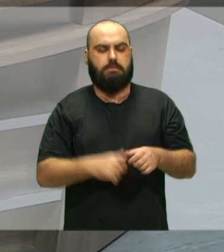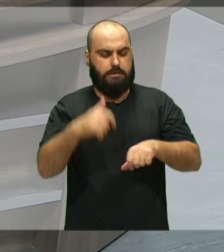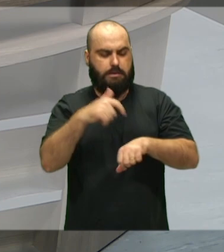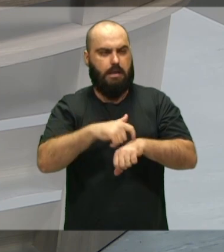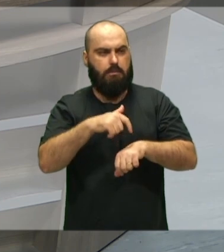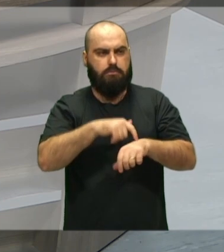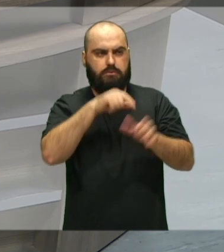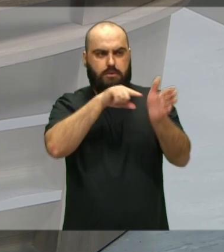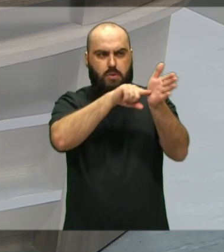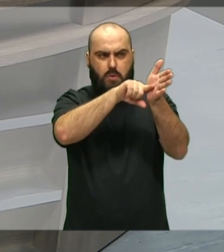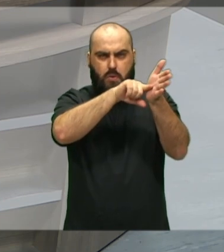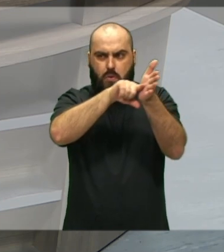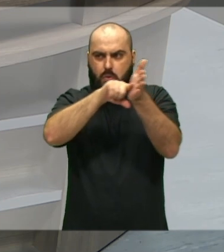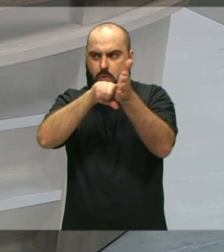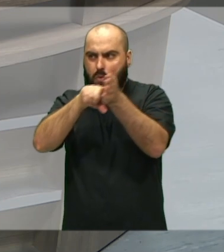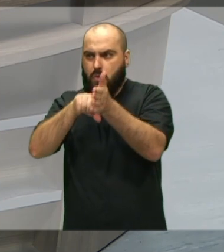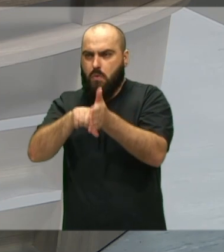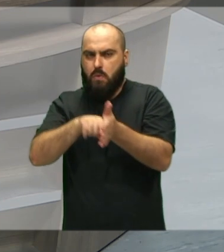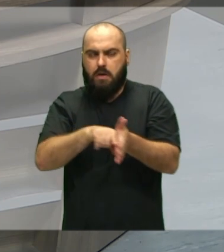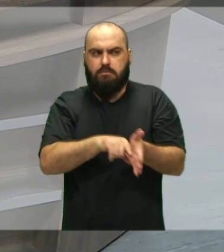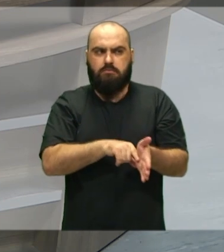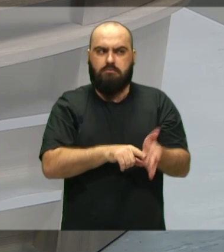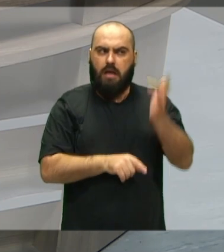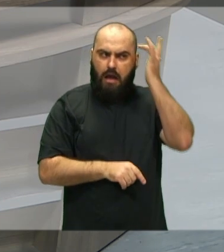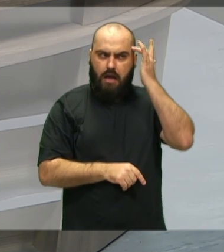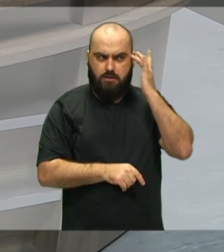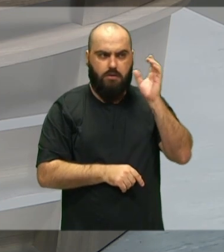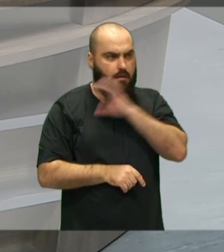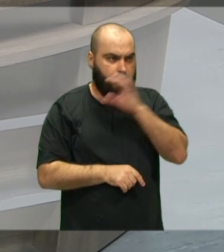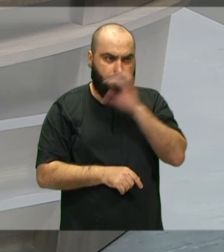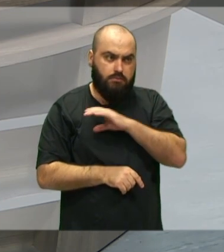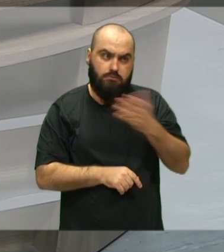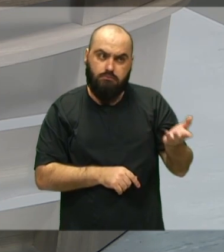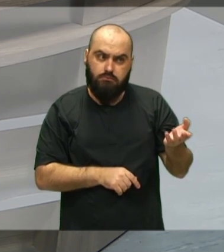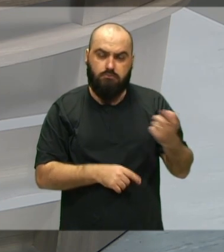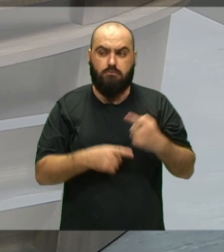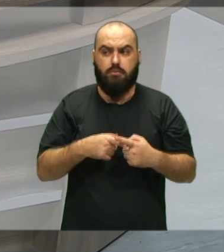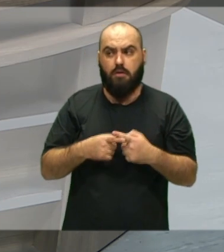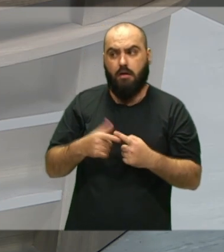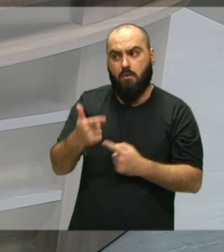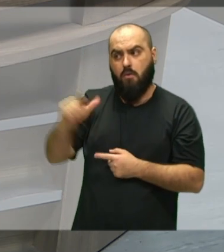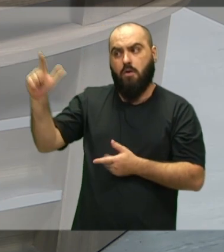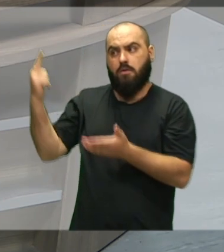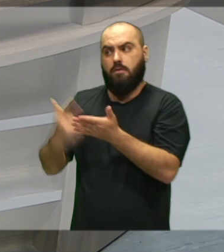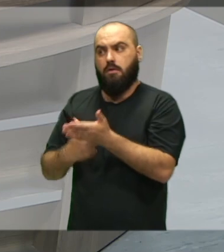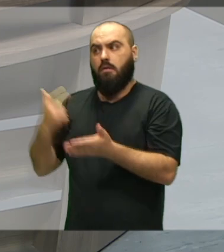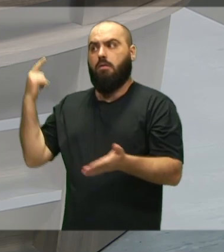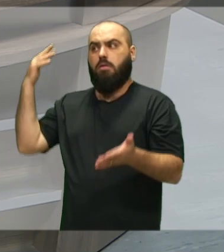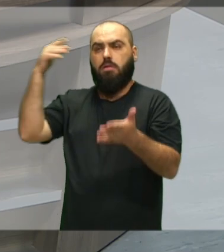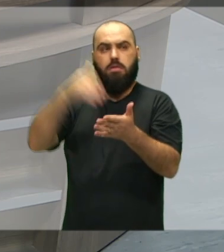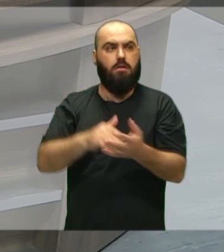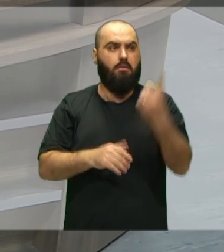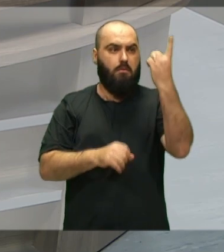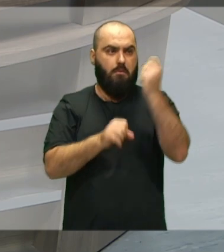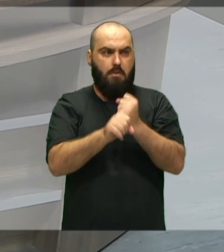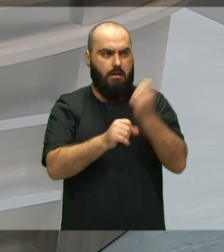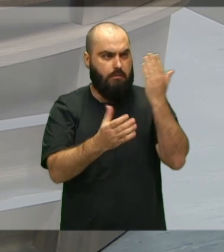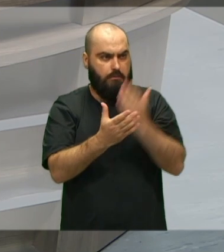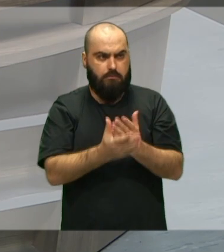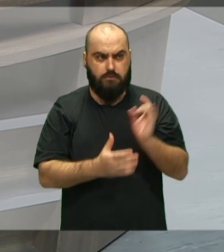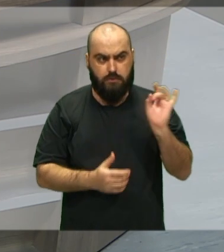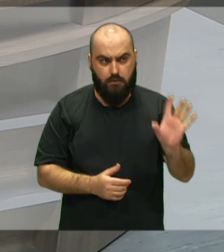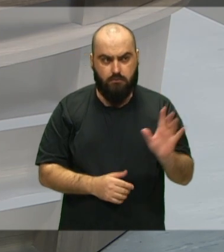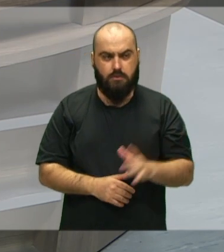de pesquisa? Eu acho que foi rápido, né? Porque do outro livro para cá foi 1 ano e pouco só. Isso,